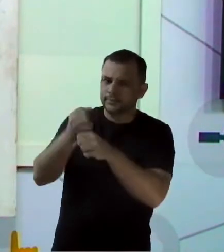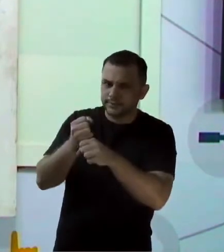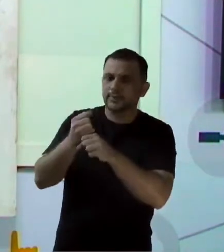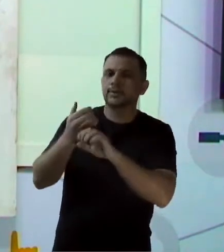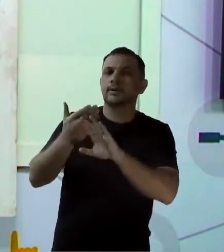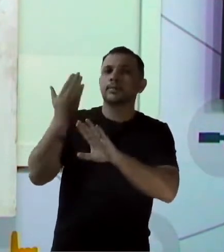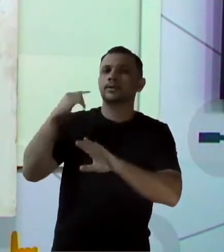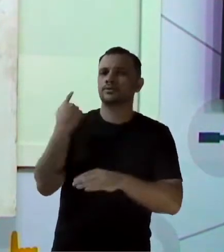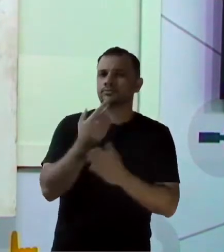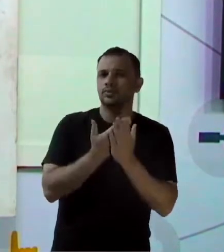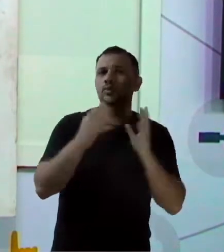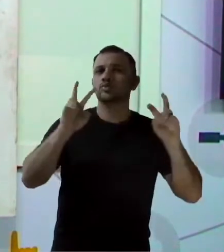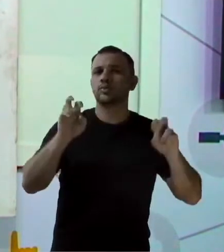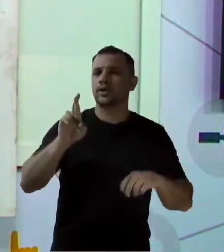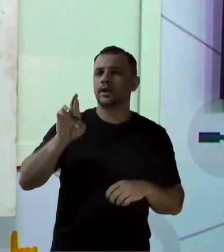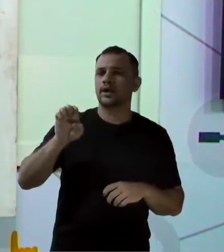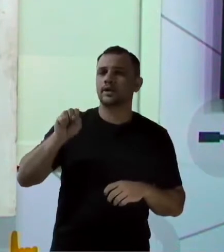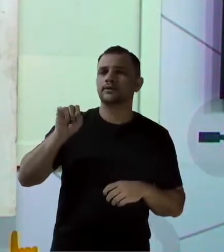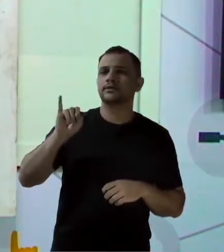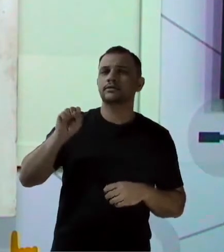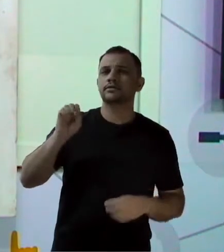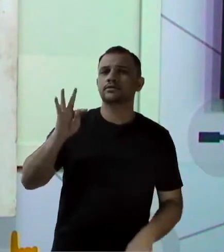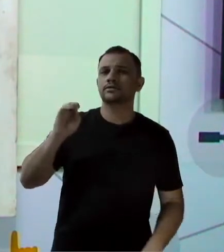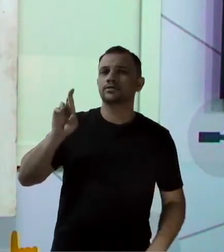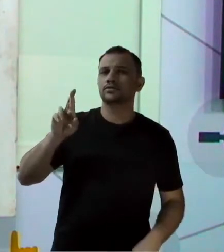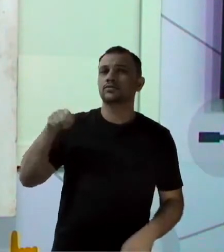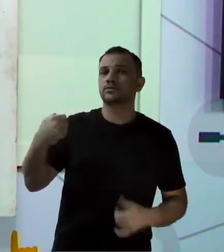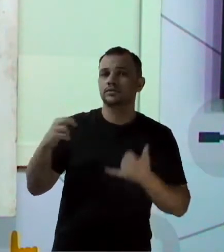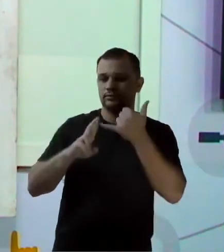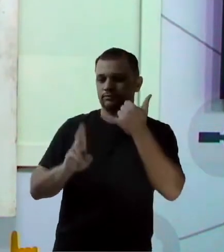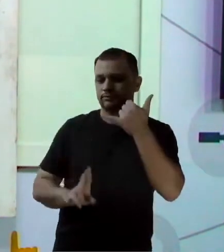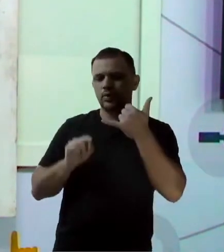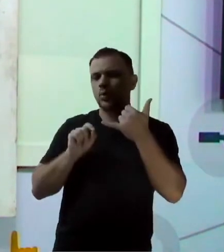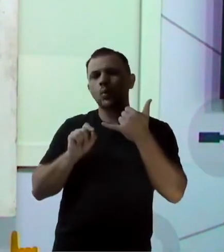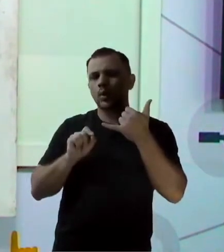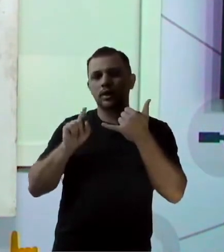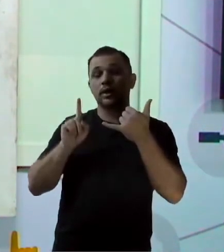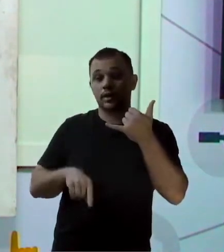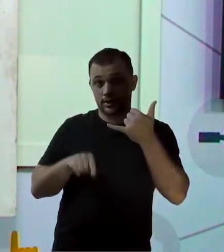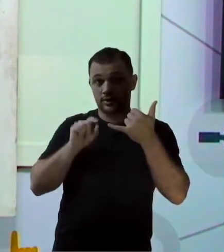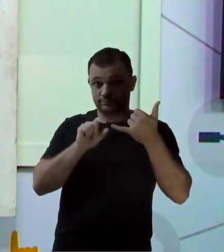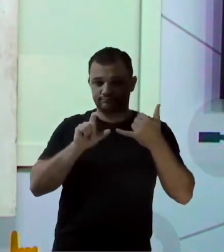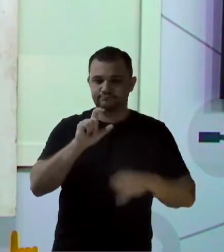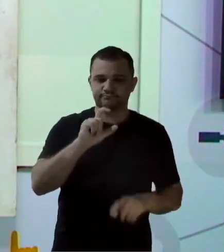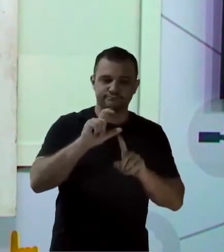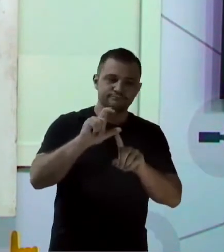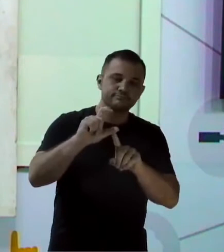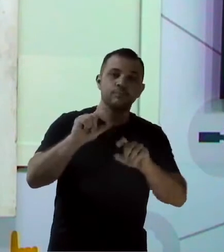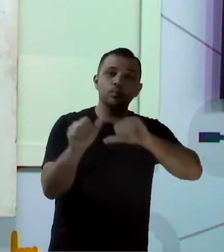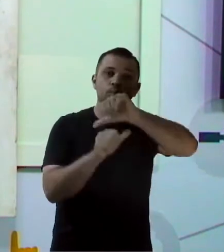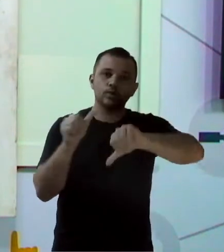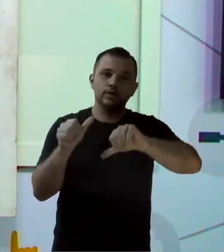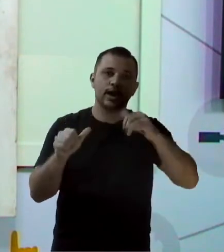que é um resistor. Resistor é o dispositivo que transforma energia elétrica em energia térmica.